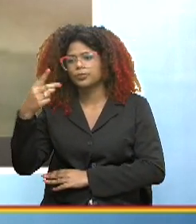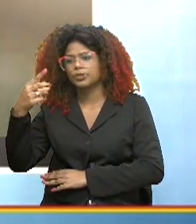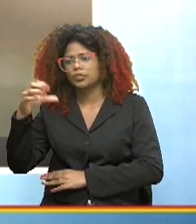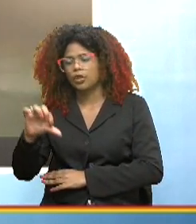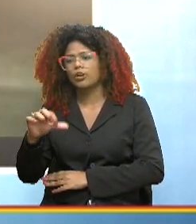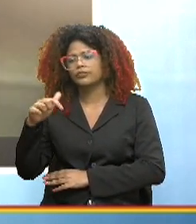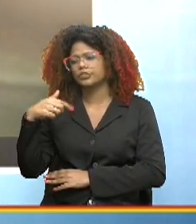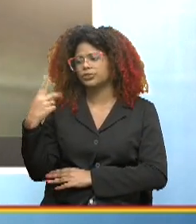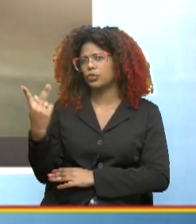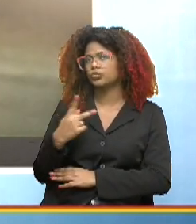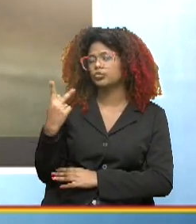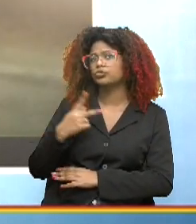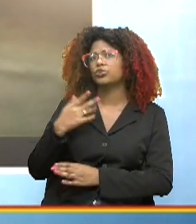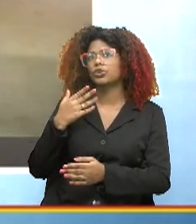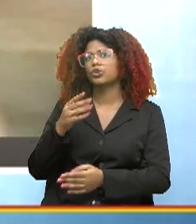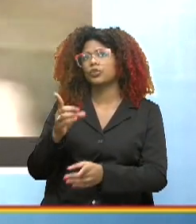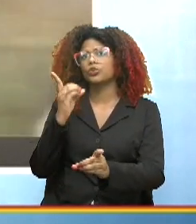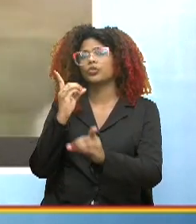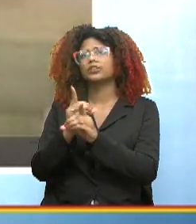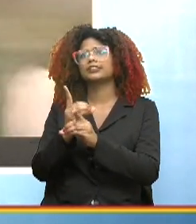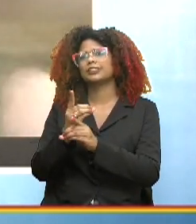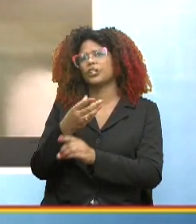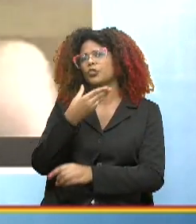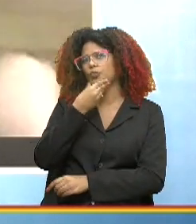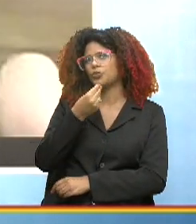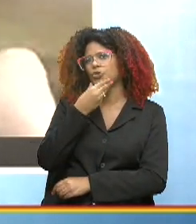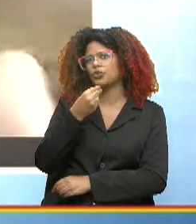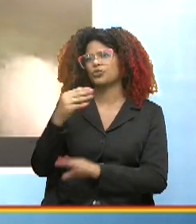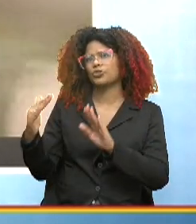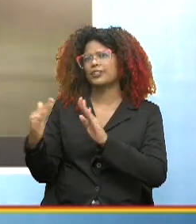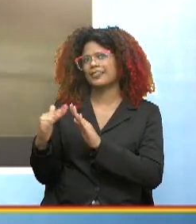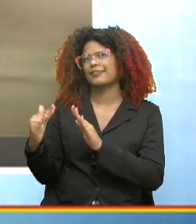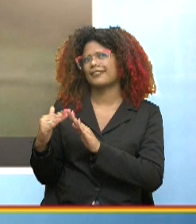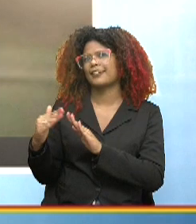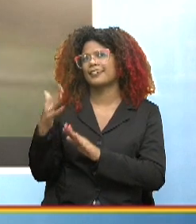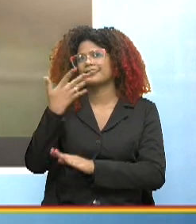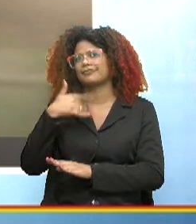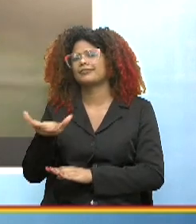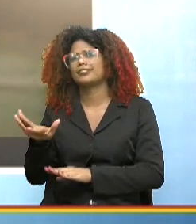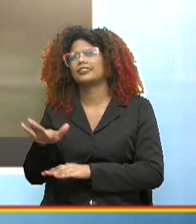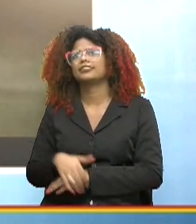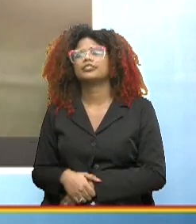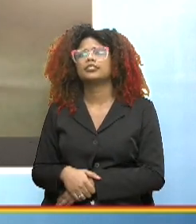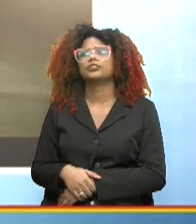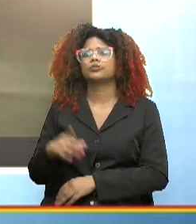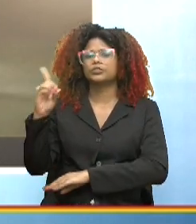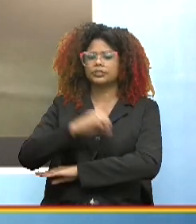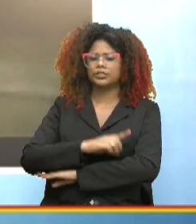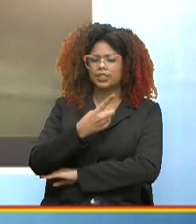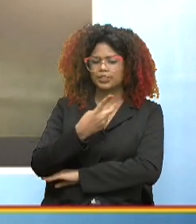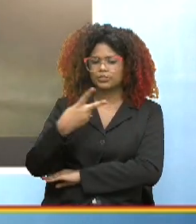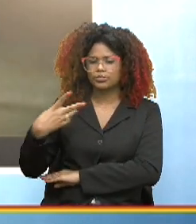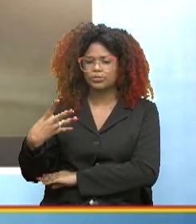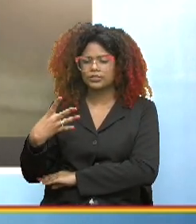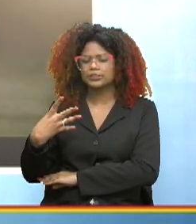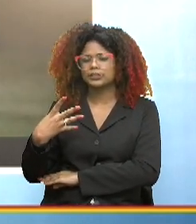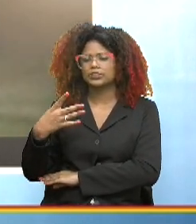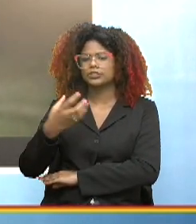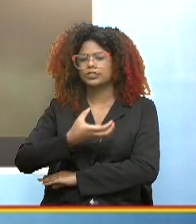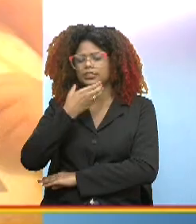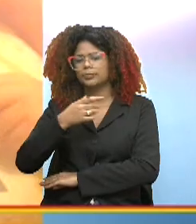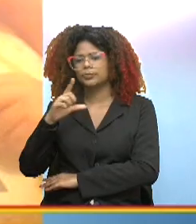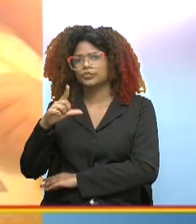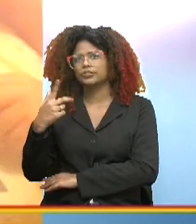foi conhecer os guris no abrigo e o dia 14 de dezembro a gente estava como a guarda